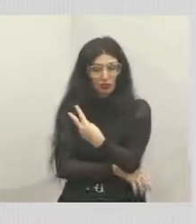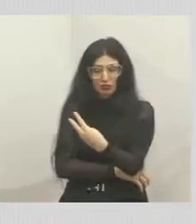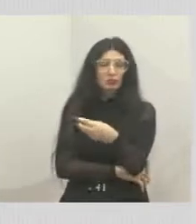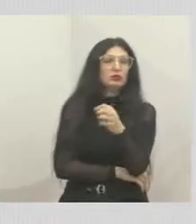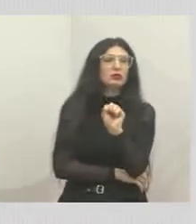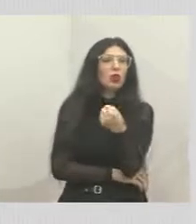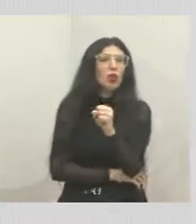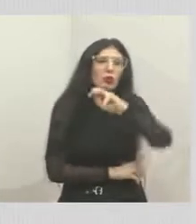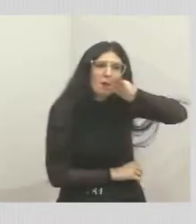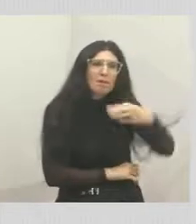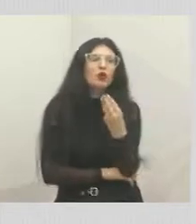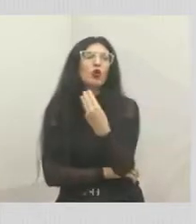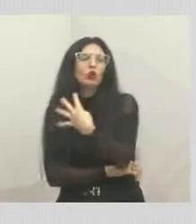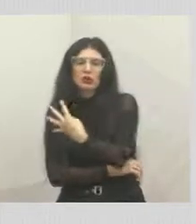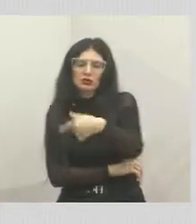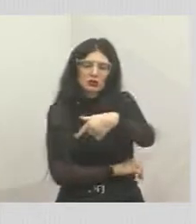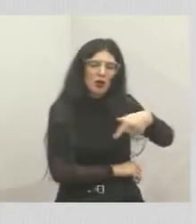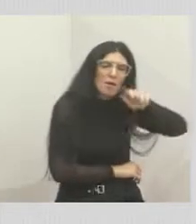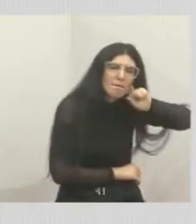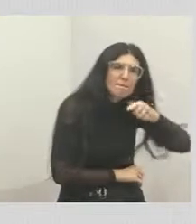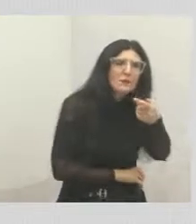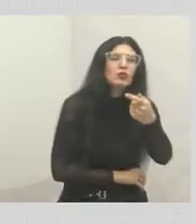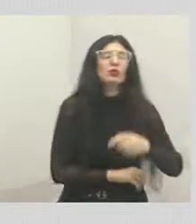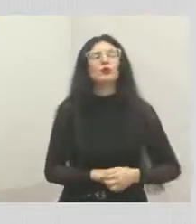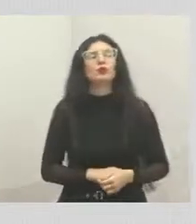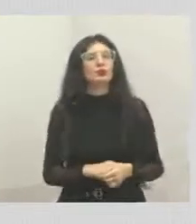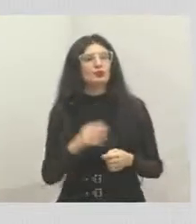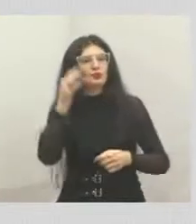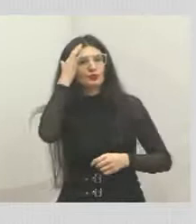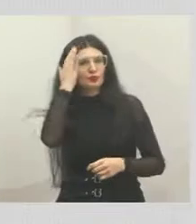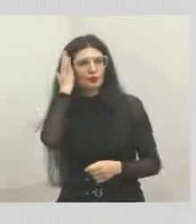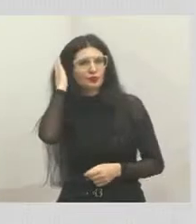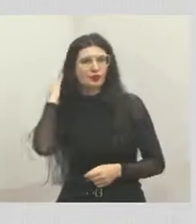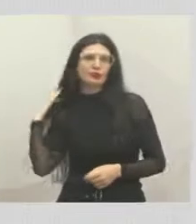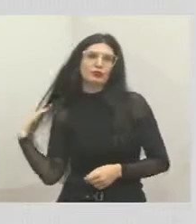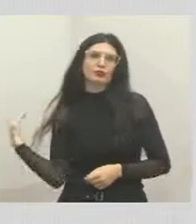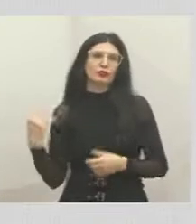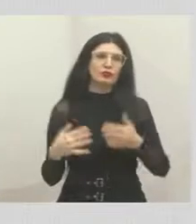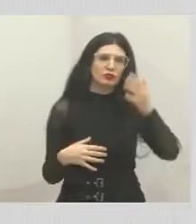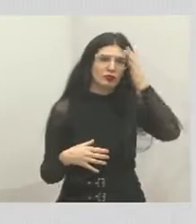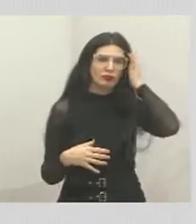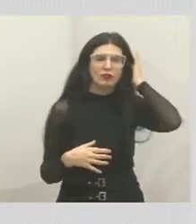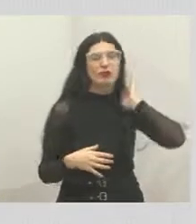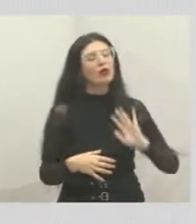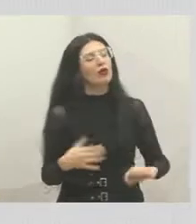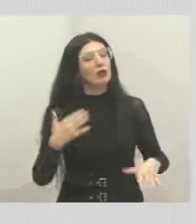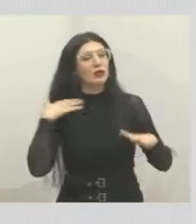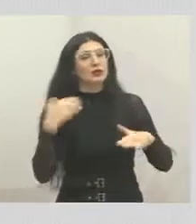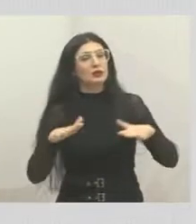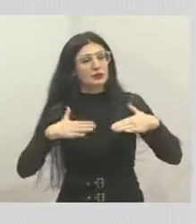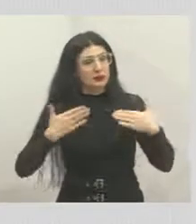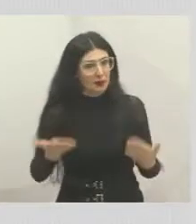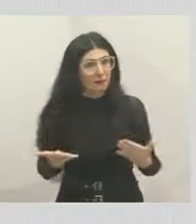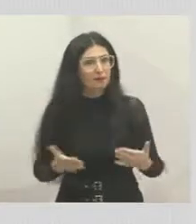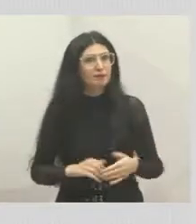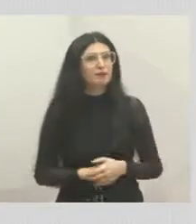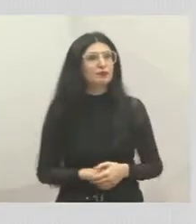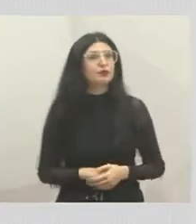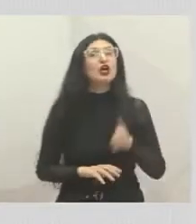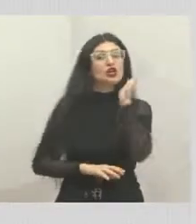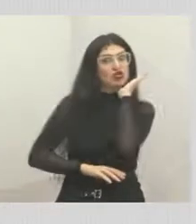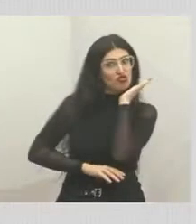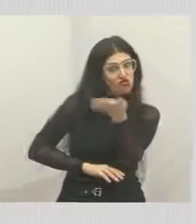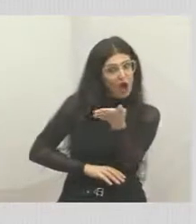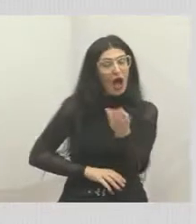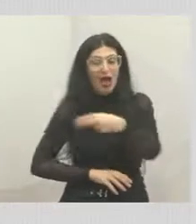38.450.000. Então, podemos verificar que do restos a pagar que estava processado, que já